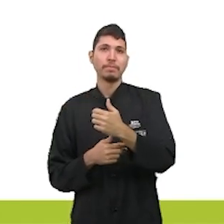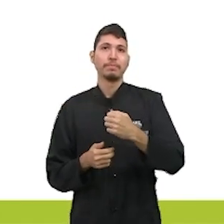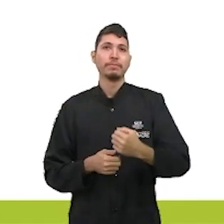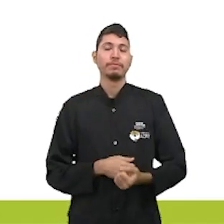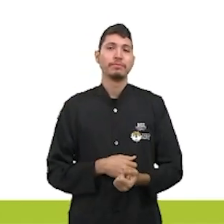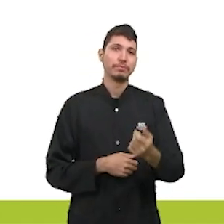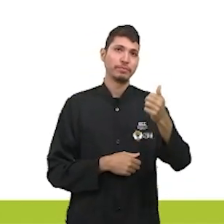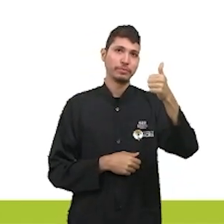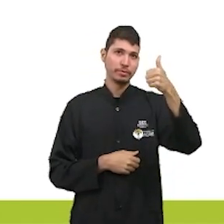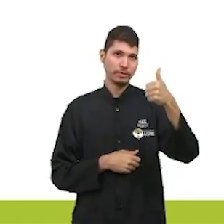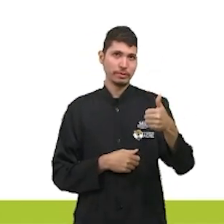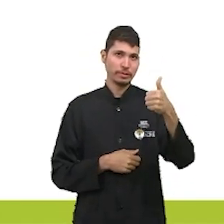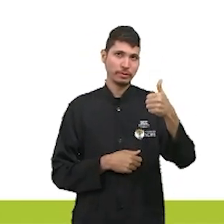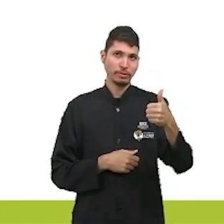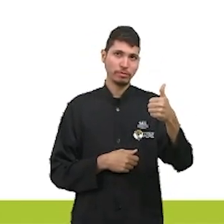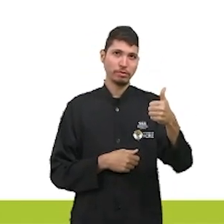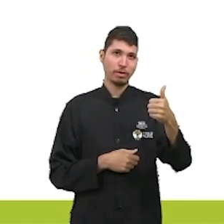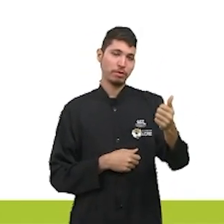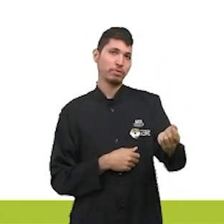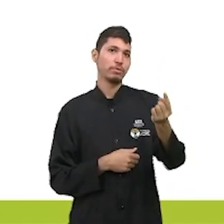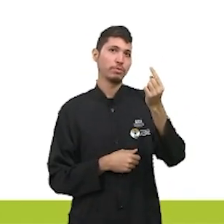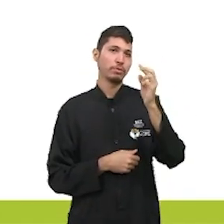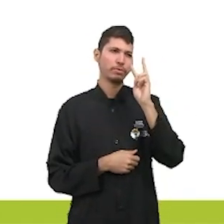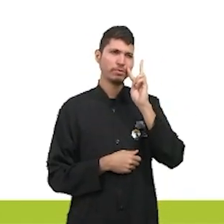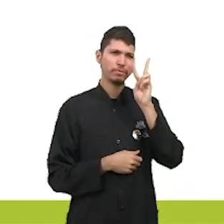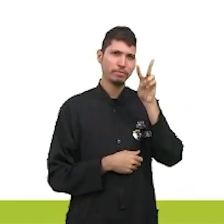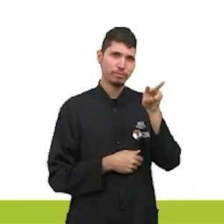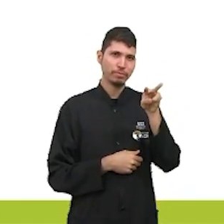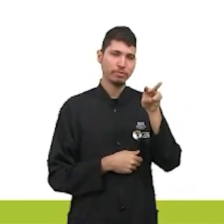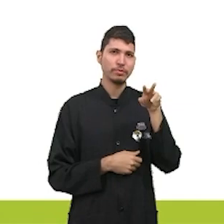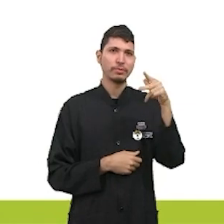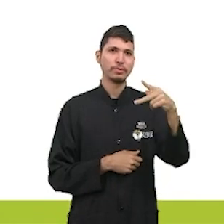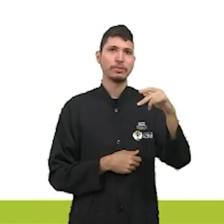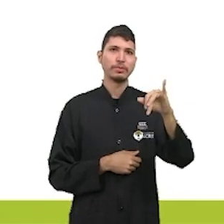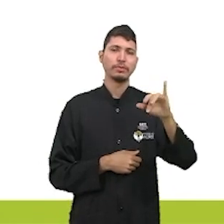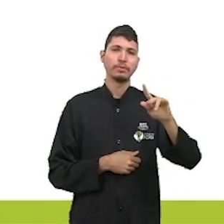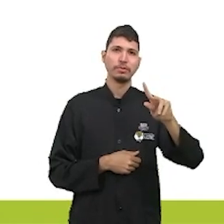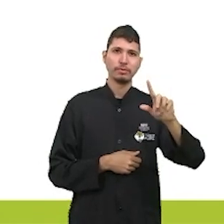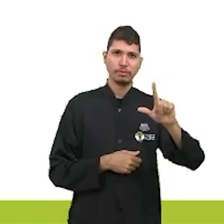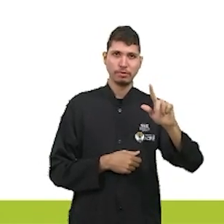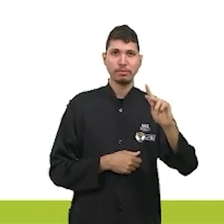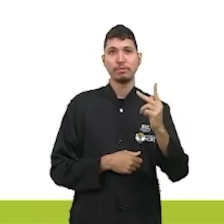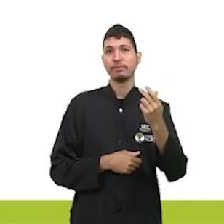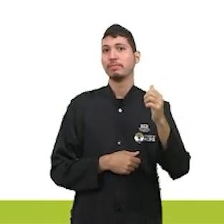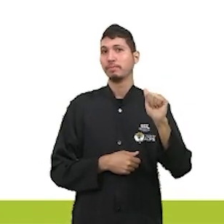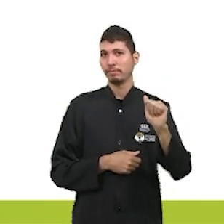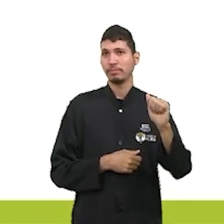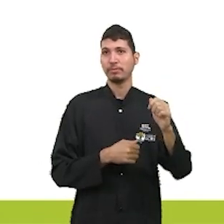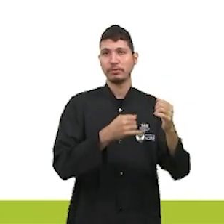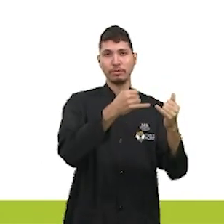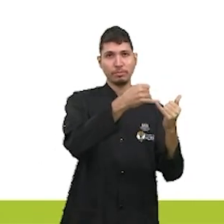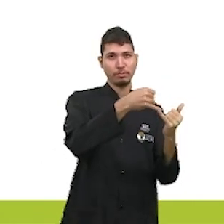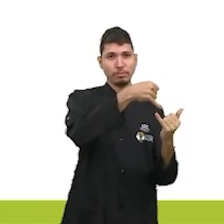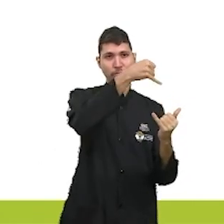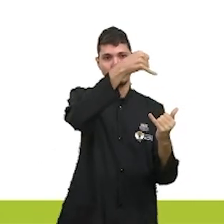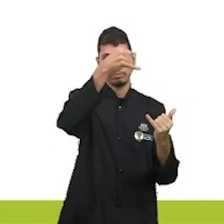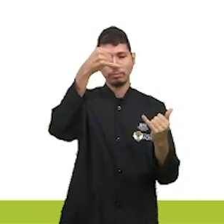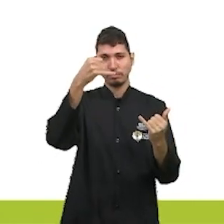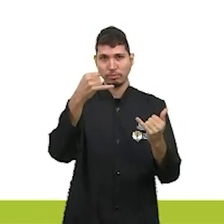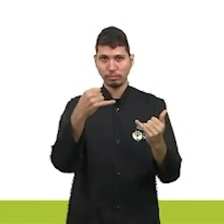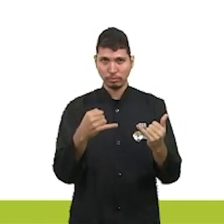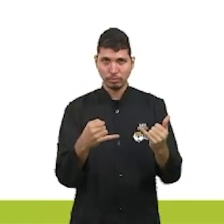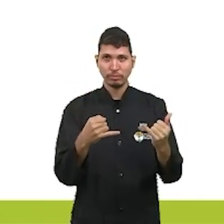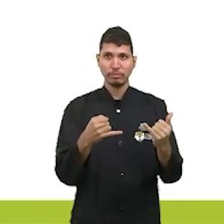figura 1 fica bem intuitivo, né? A gente vê ali uma pilha, a gente vê os fios, que a gente chama de fios condutores, que é por